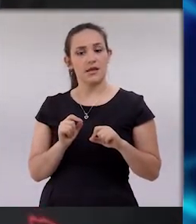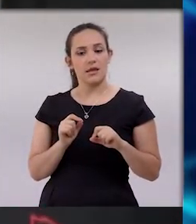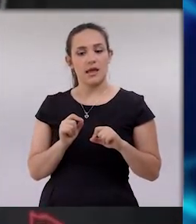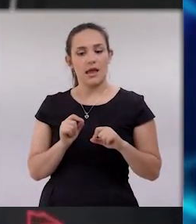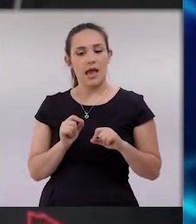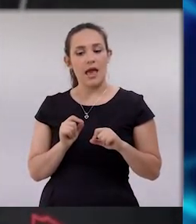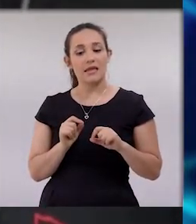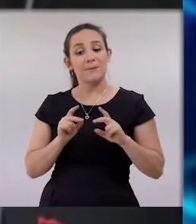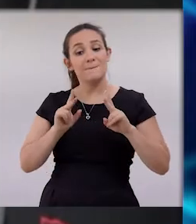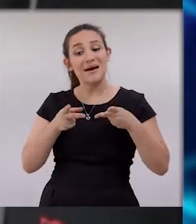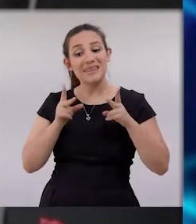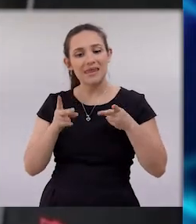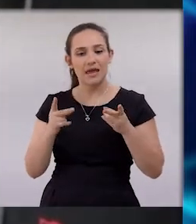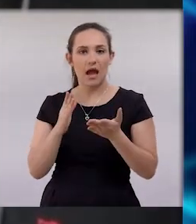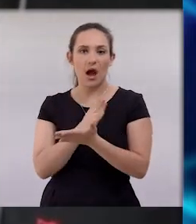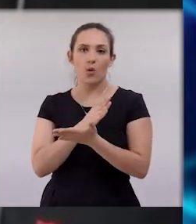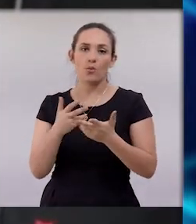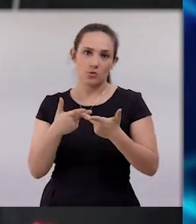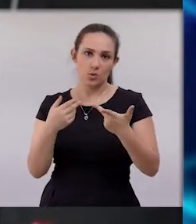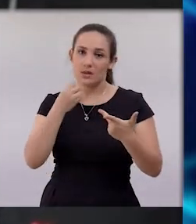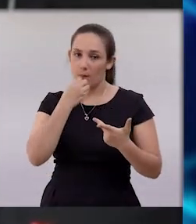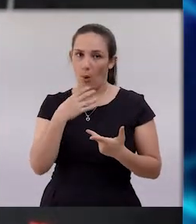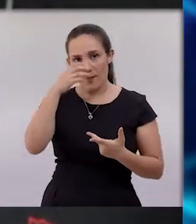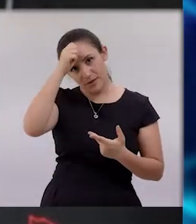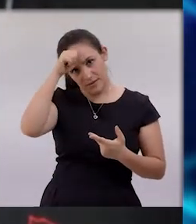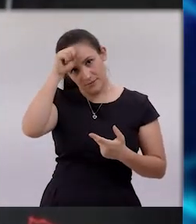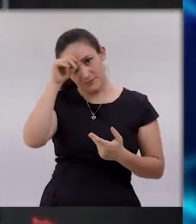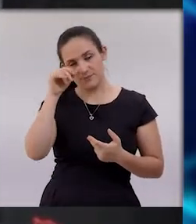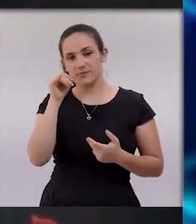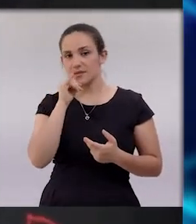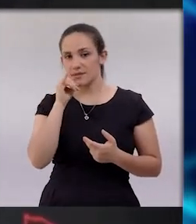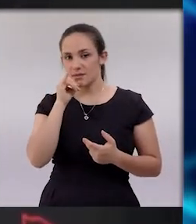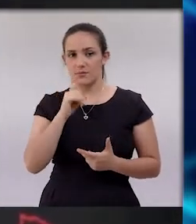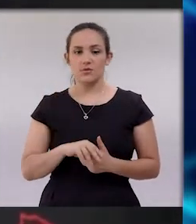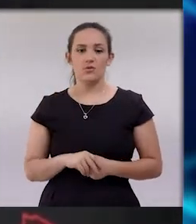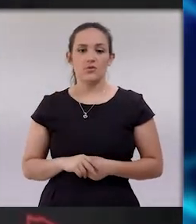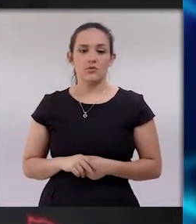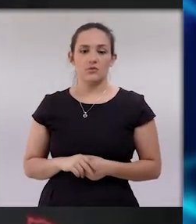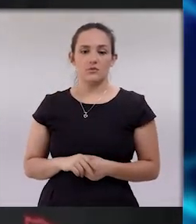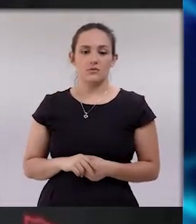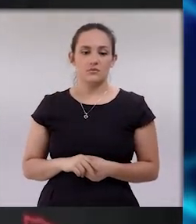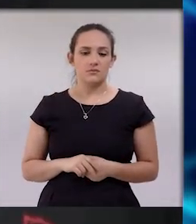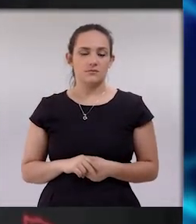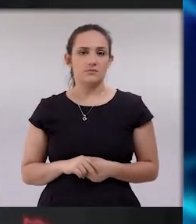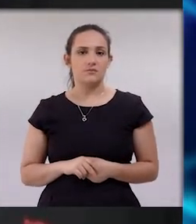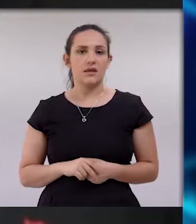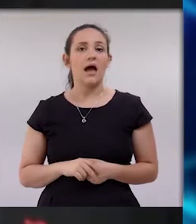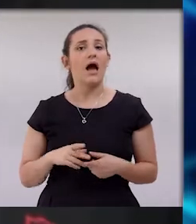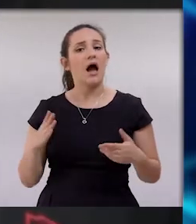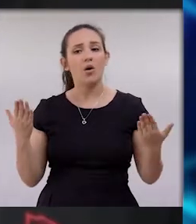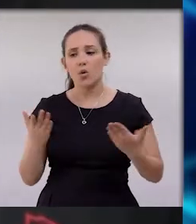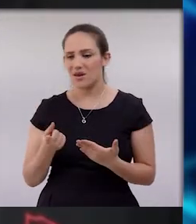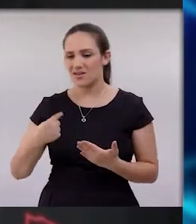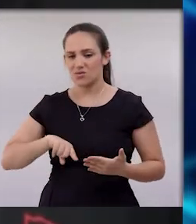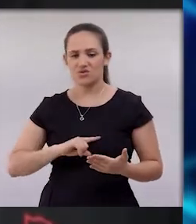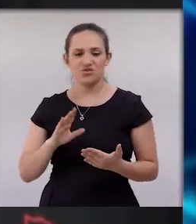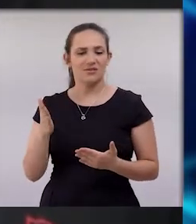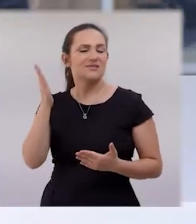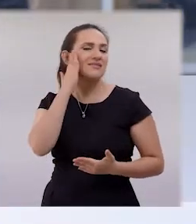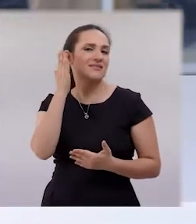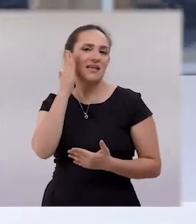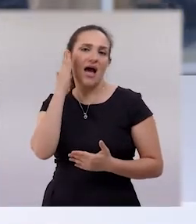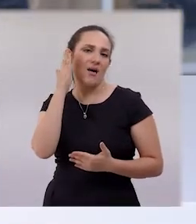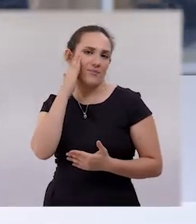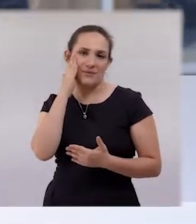período. E uma das características é a inevitabilidade da experiência digital. Então, o